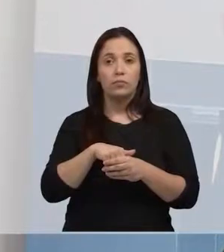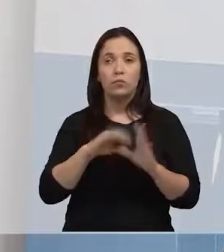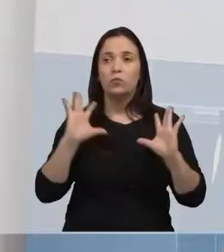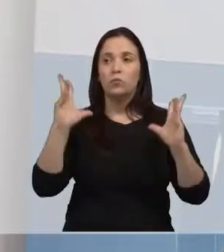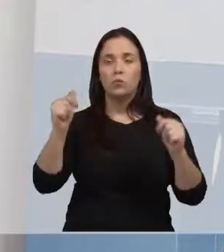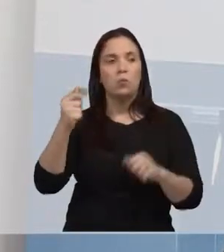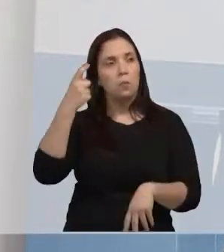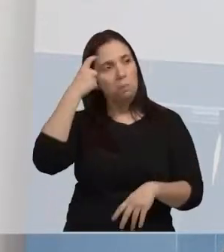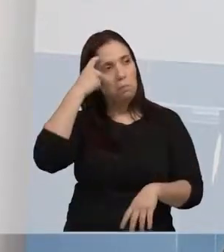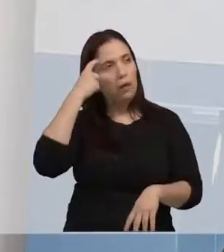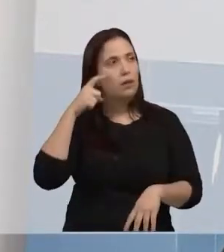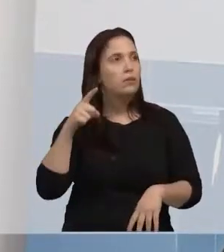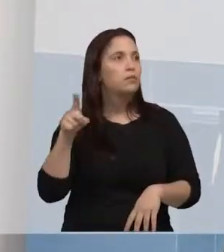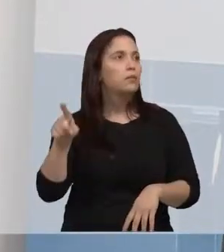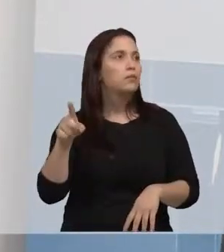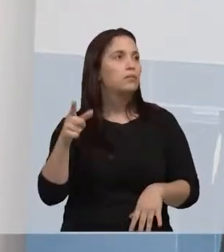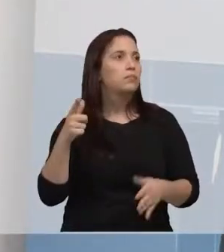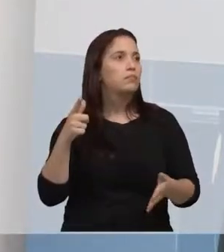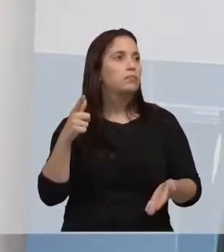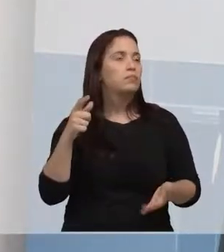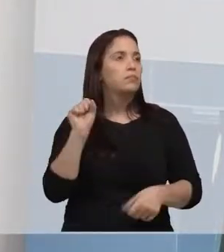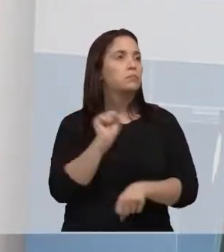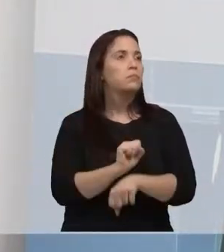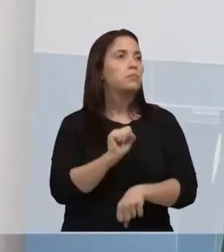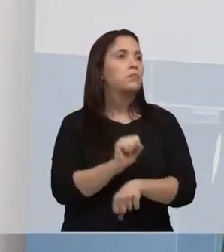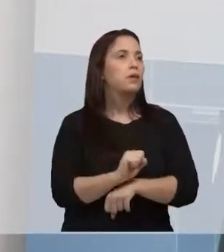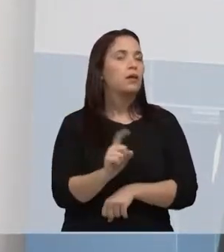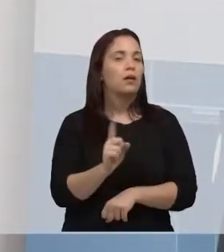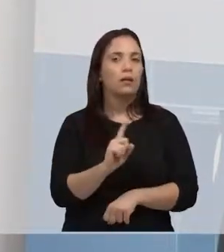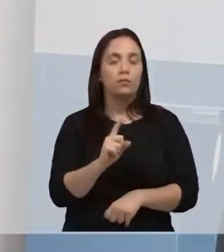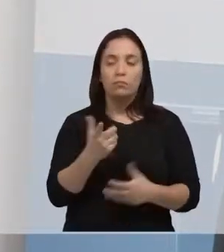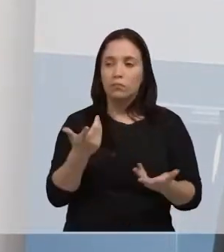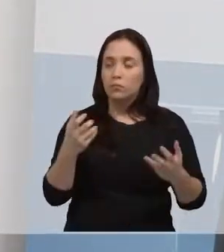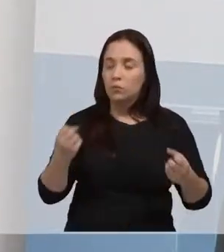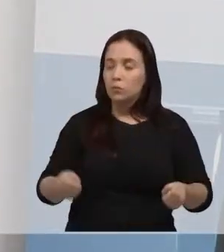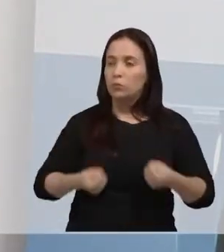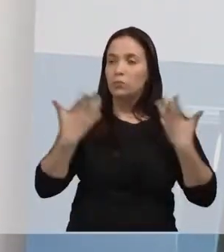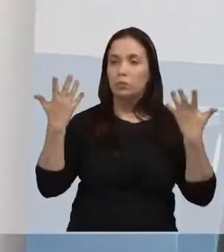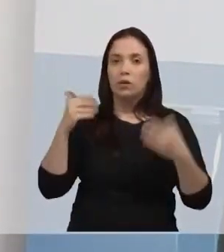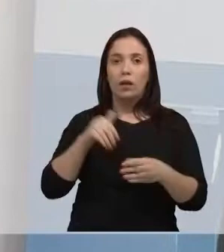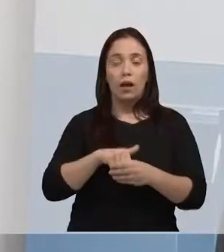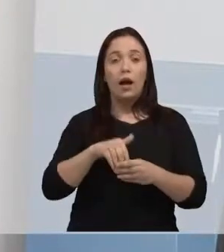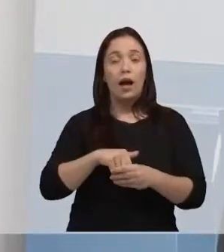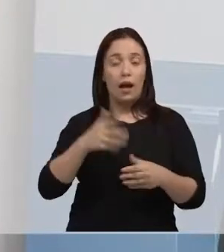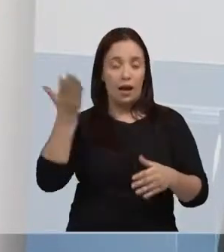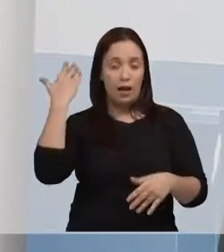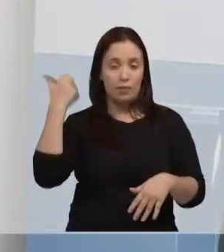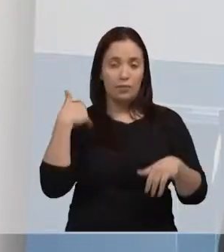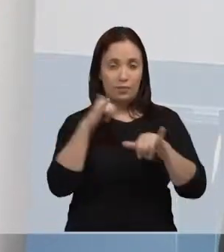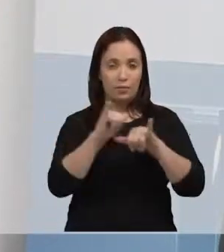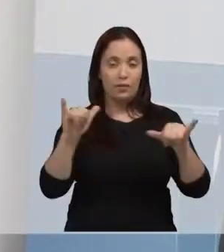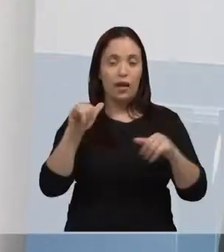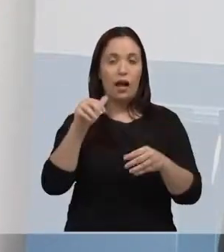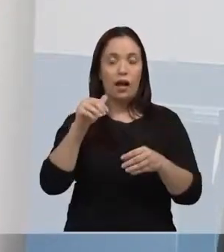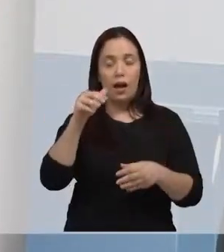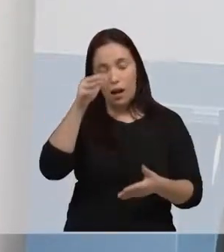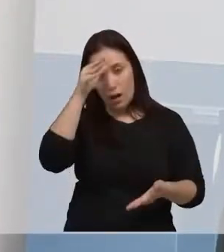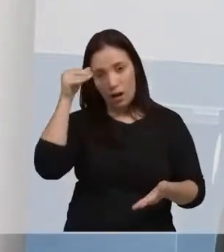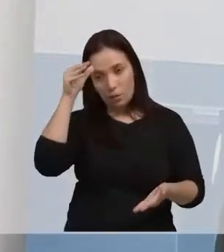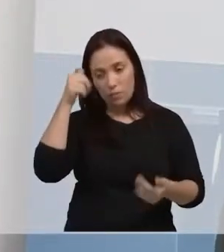e ninguém esperava. Que você falou no programa aqui de 2 semanas antes. O Camilo esteve aqui, né, com a gente aqui,